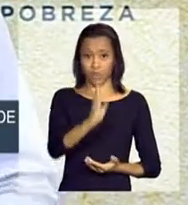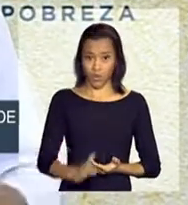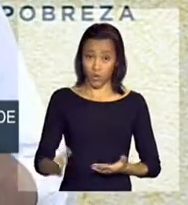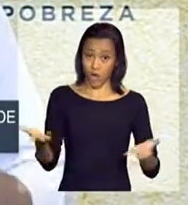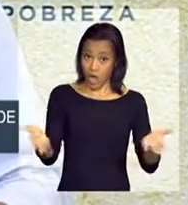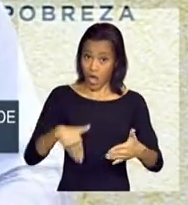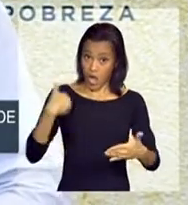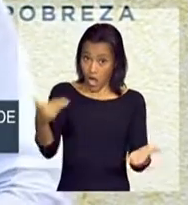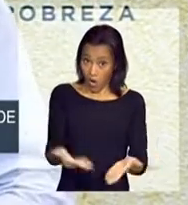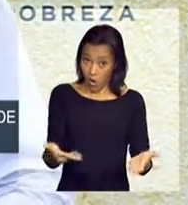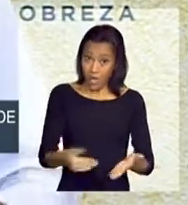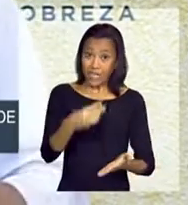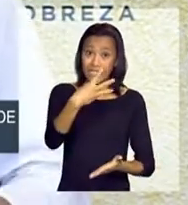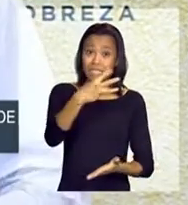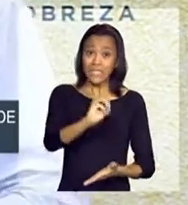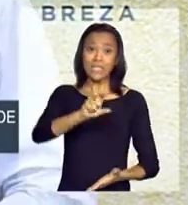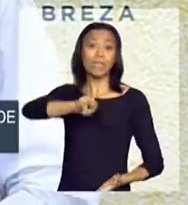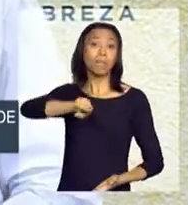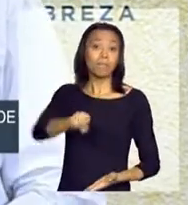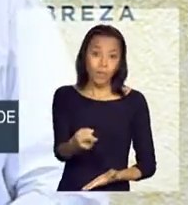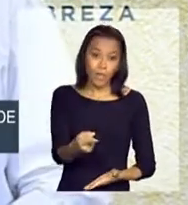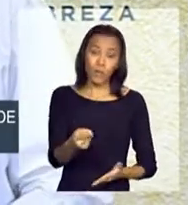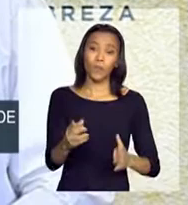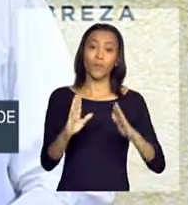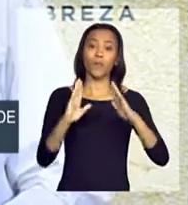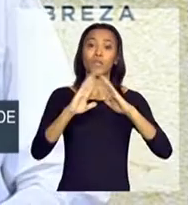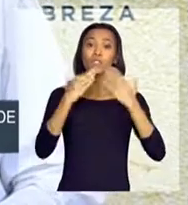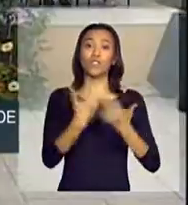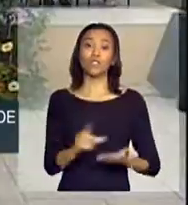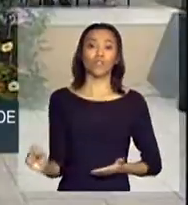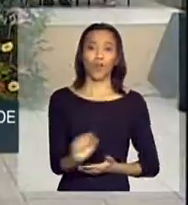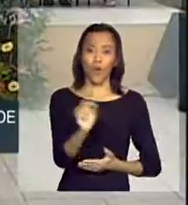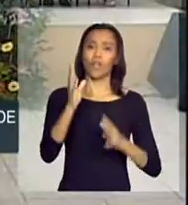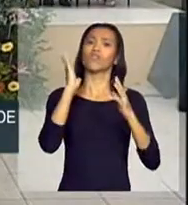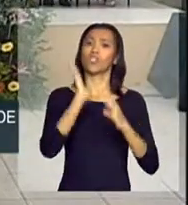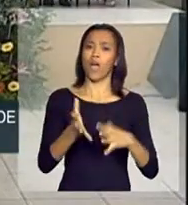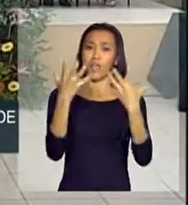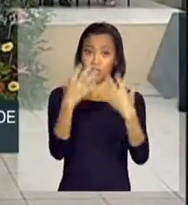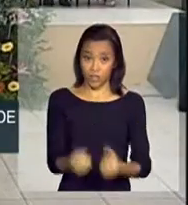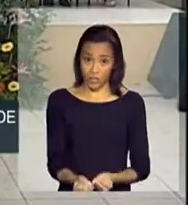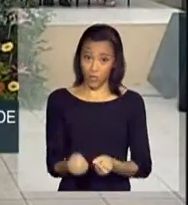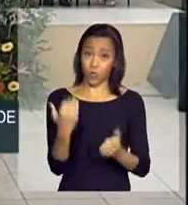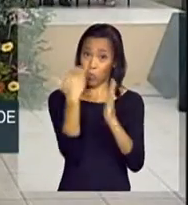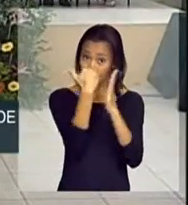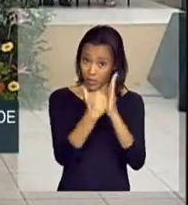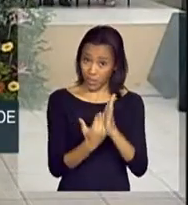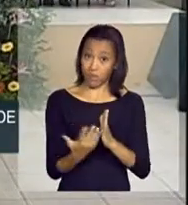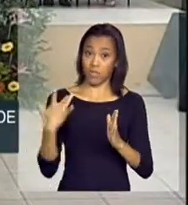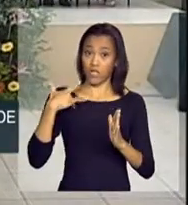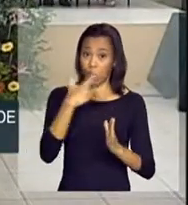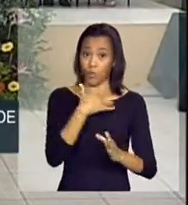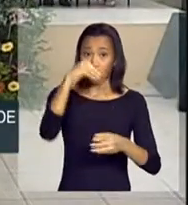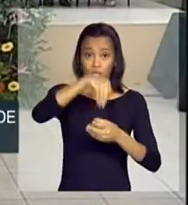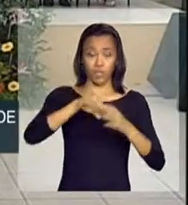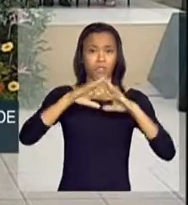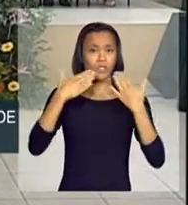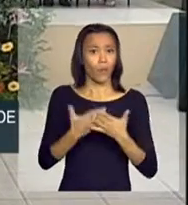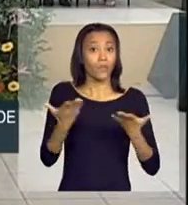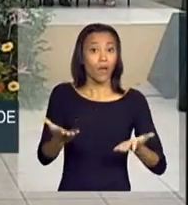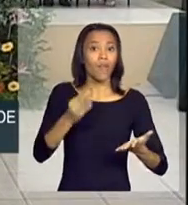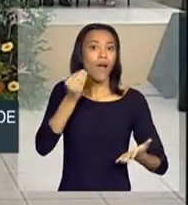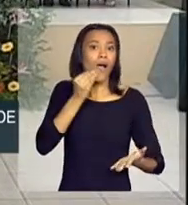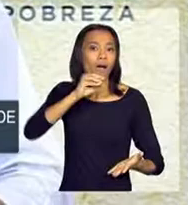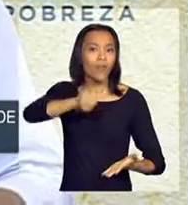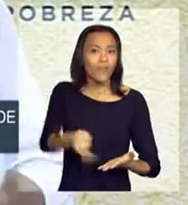com 30 mil escolas já participando do programação da escola então pessoal vamos aproveitar essa oportunidade